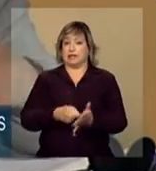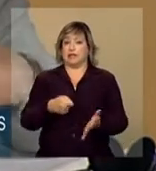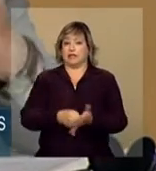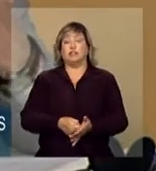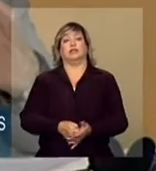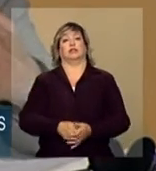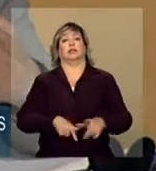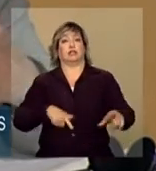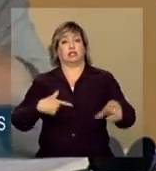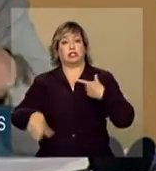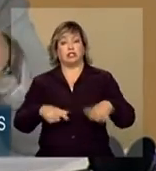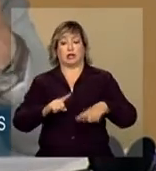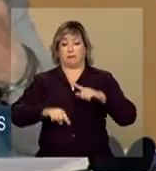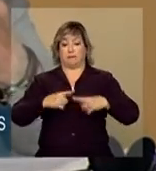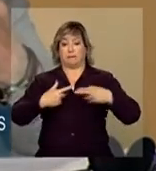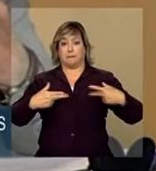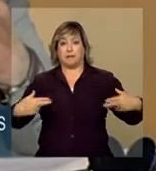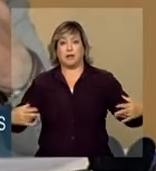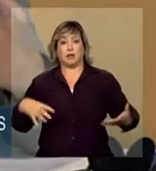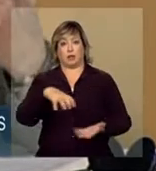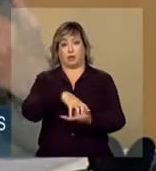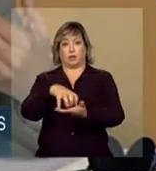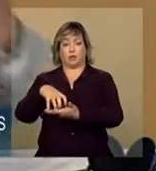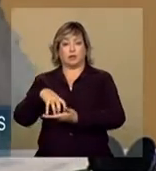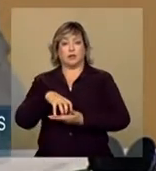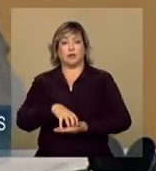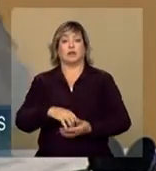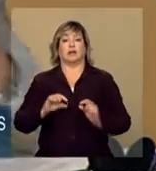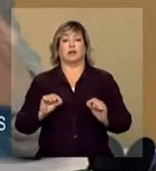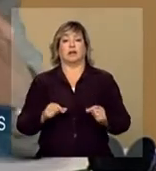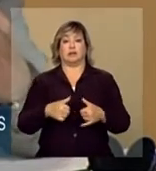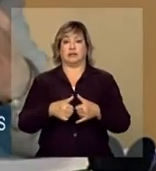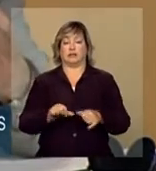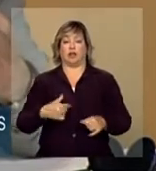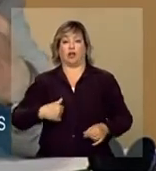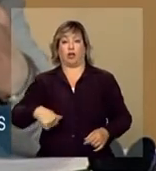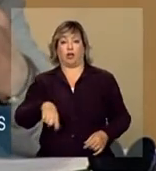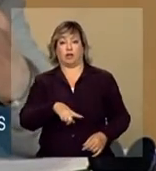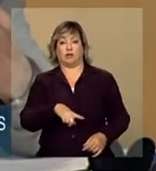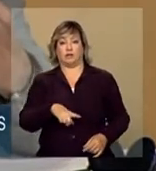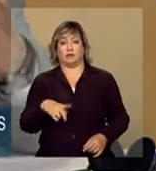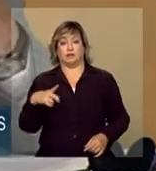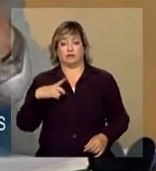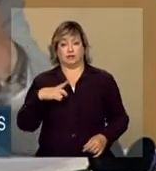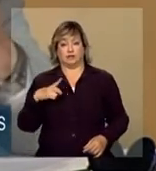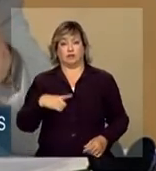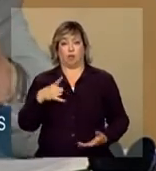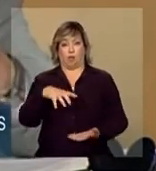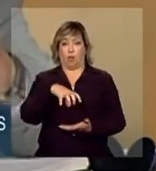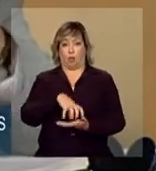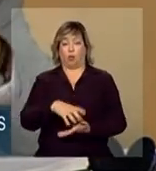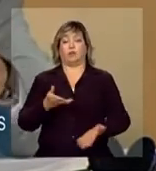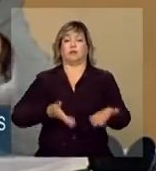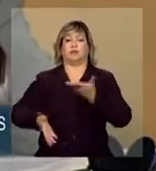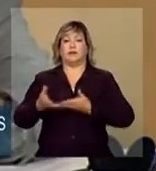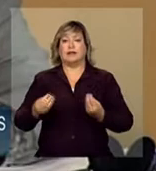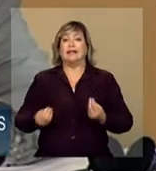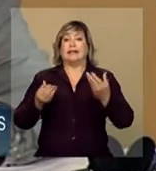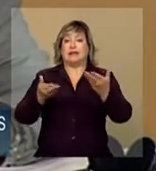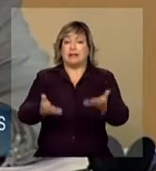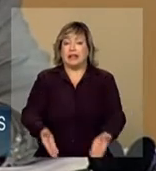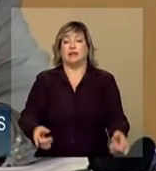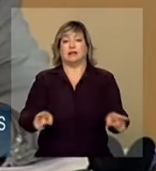gestão, equipamentos, equipes, em que, então, nós tivemos um conjunto de serviços prestados